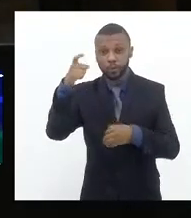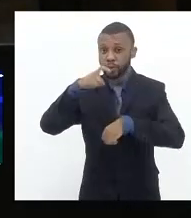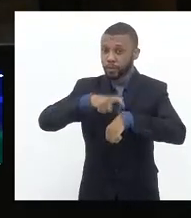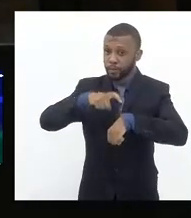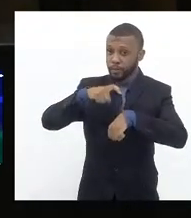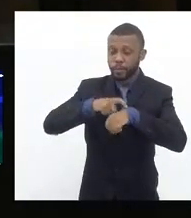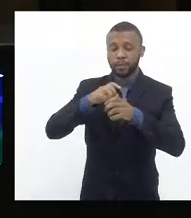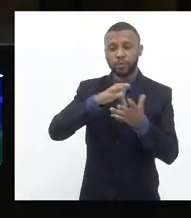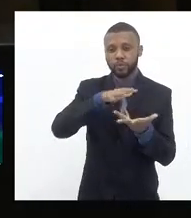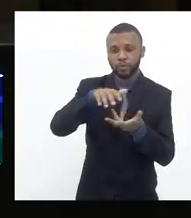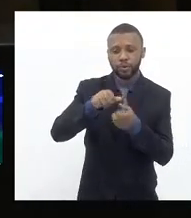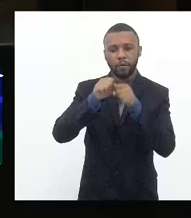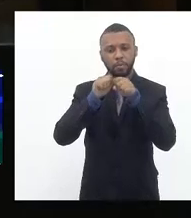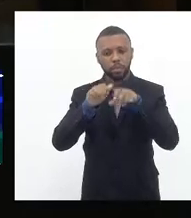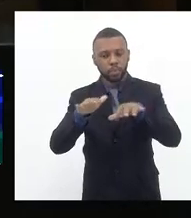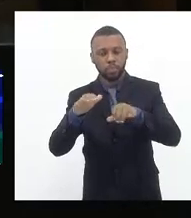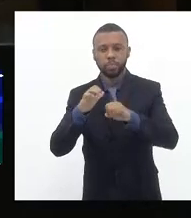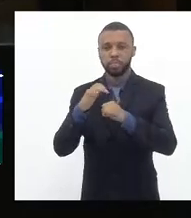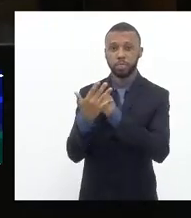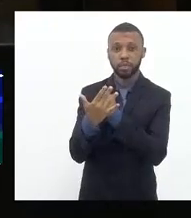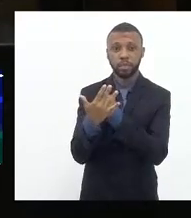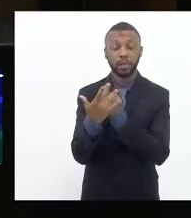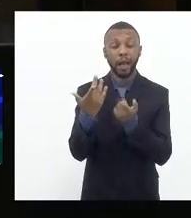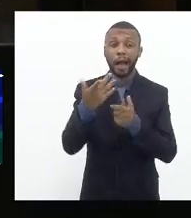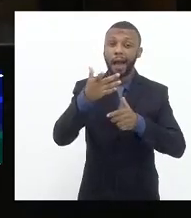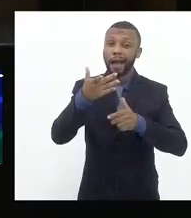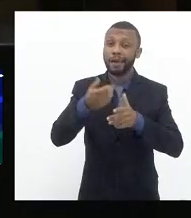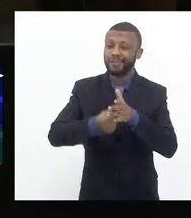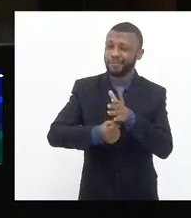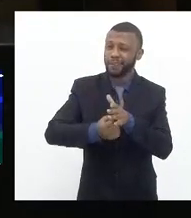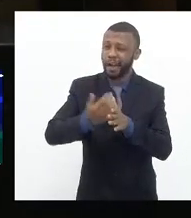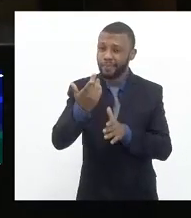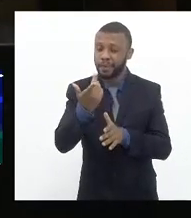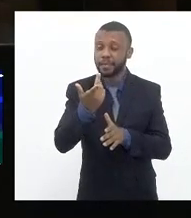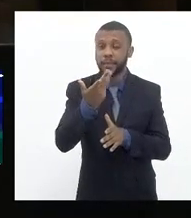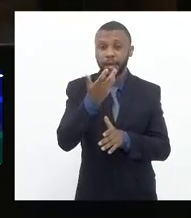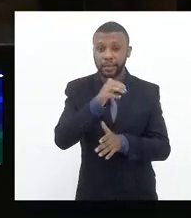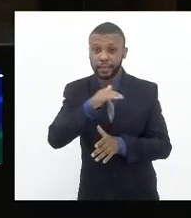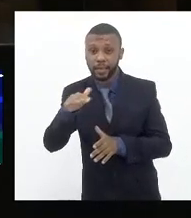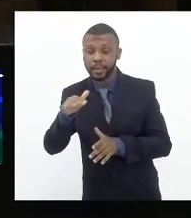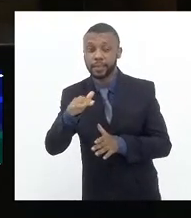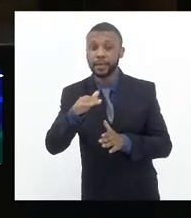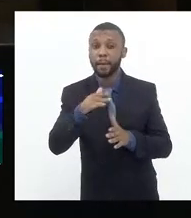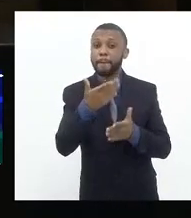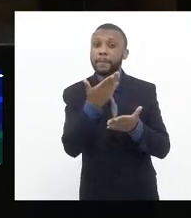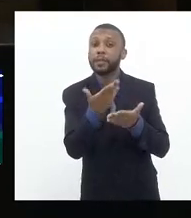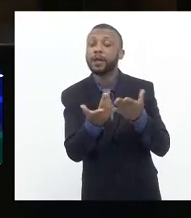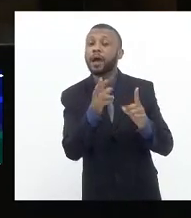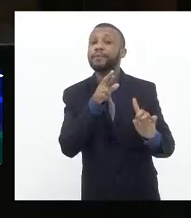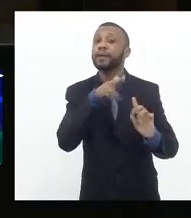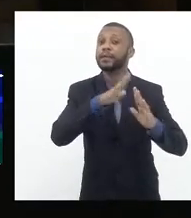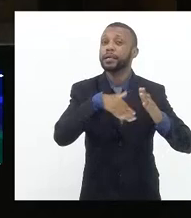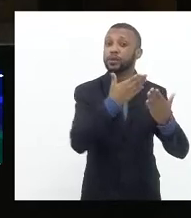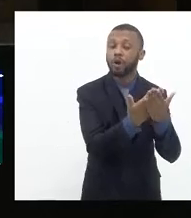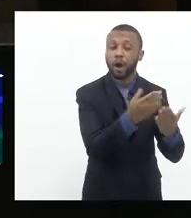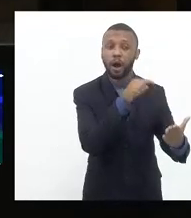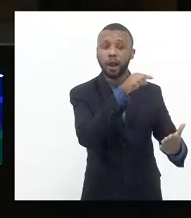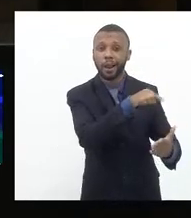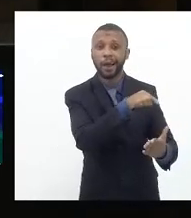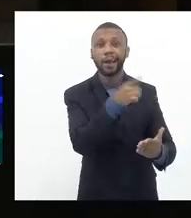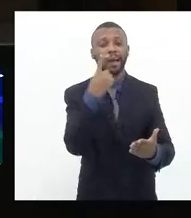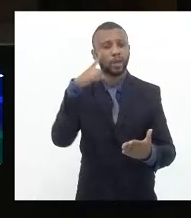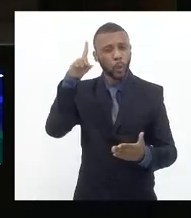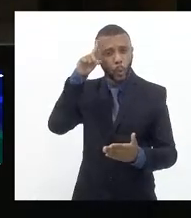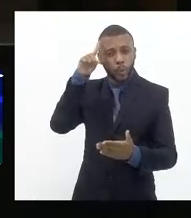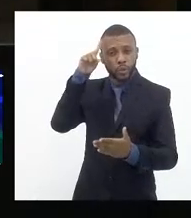pandemia, onde essas crianças perderam, muitas vezes, a referência da escola e do cotidiano escolar, que é tão